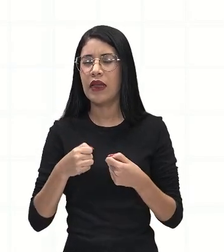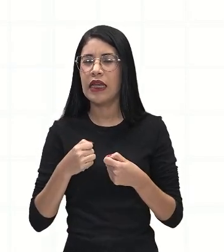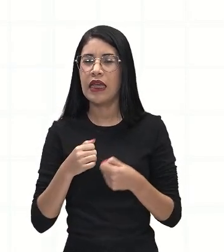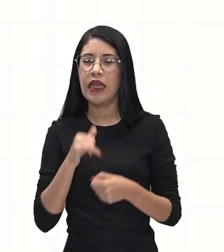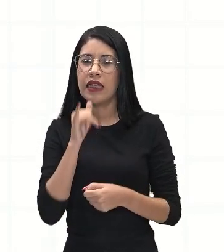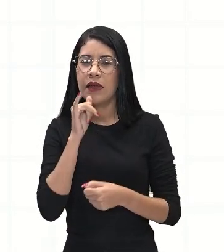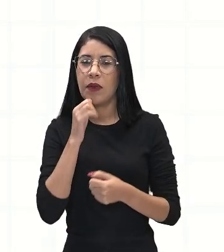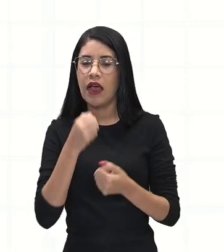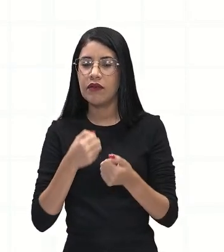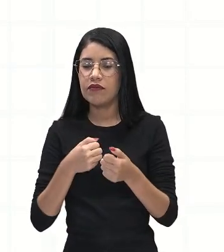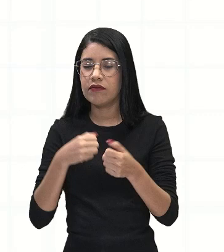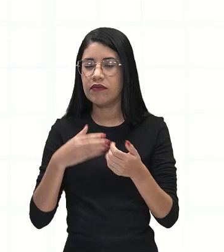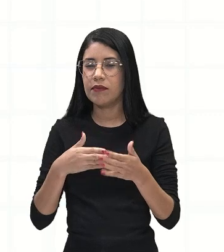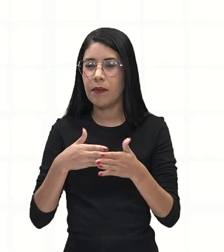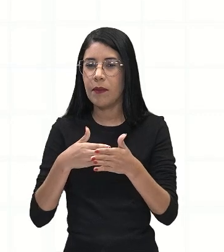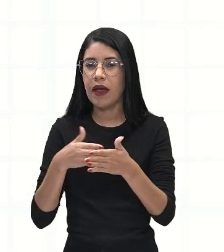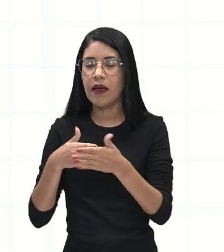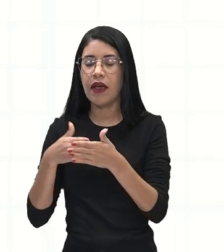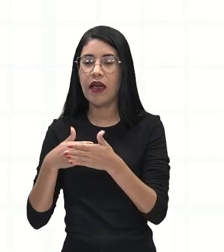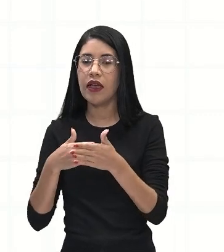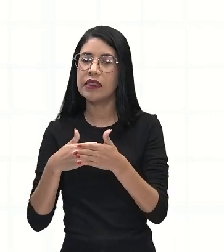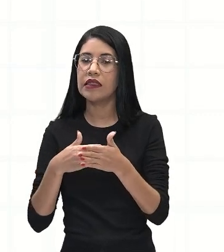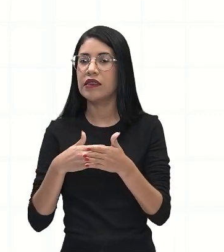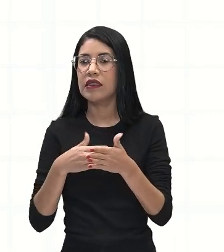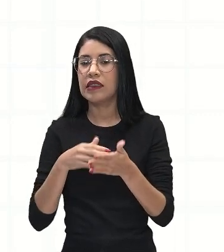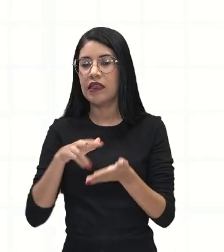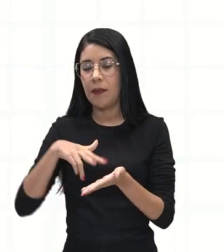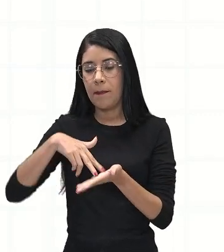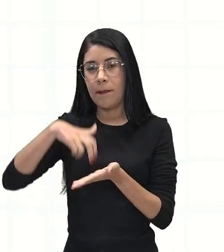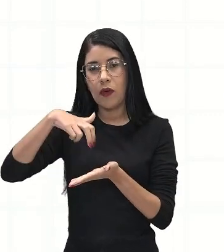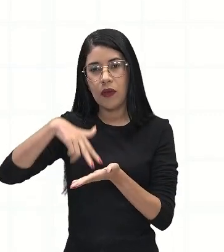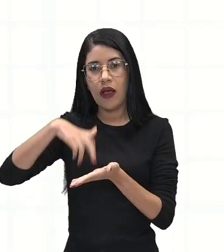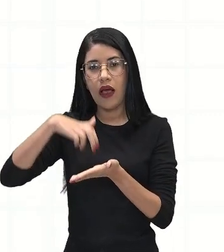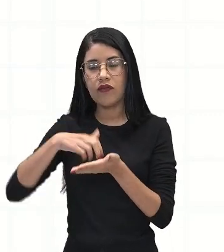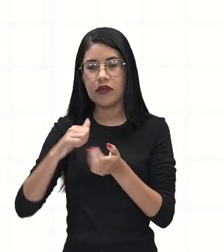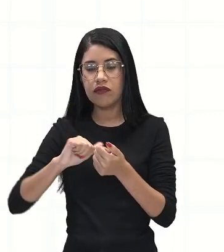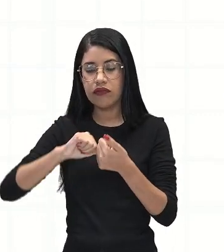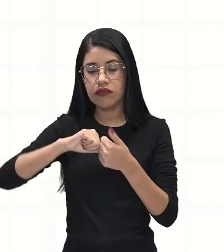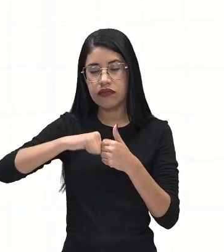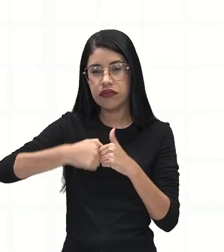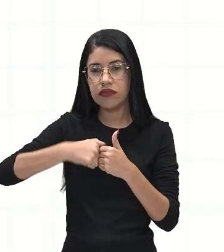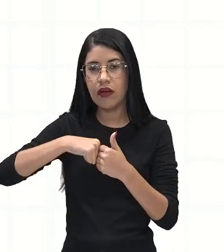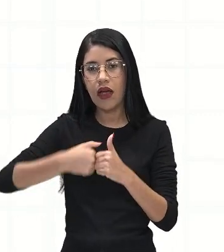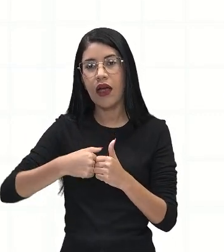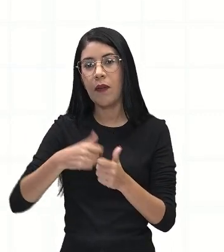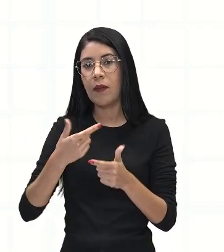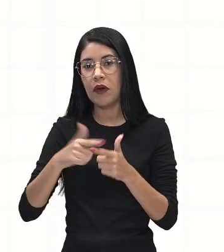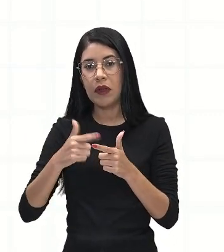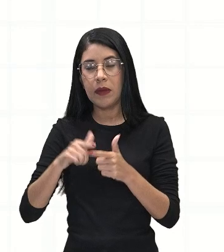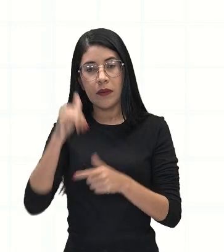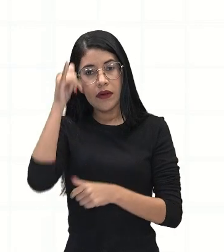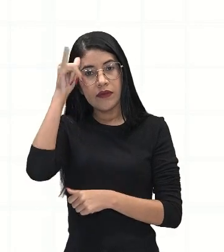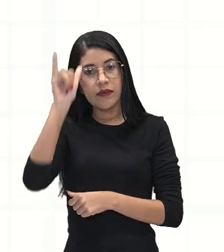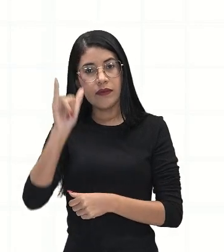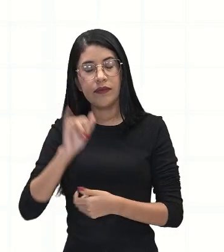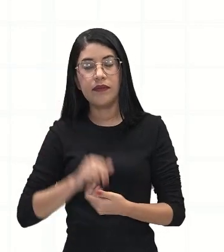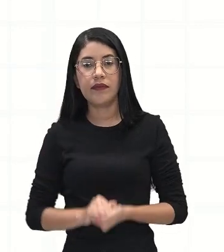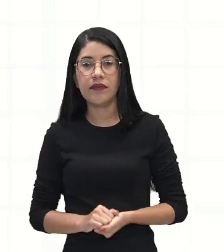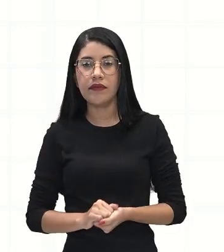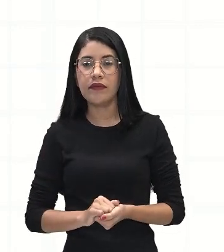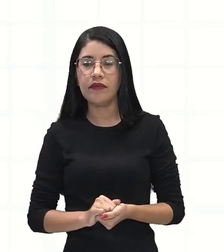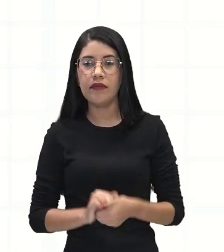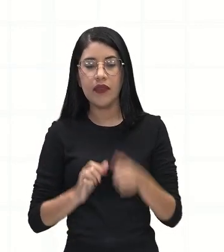amortecedor para essas ações, como eu já citei para vocês, como o ato de andar, de correr, de pular. Esses discos eles